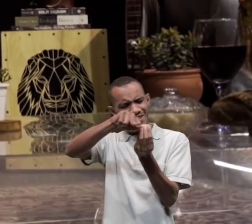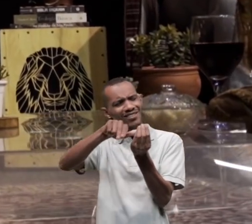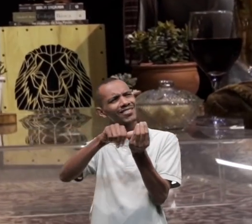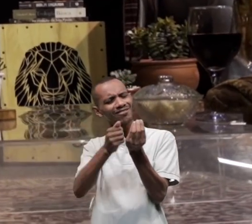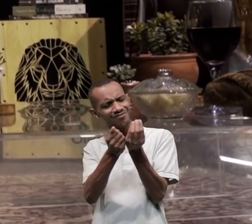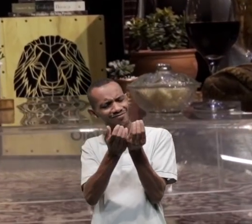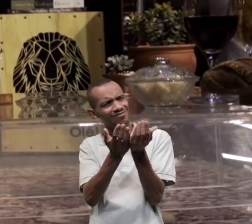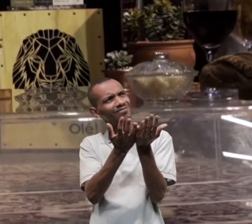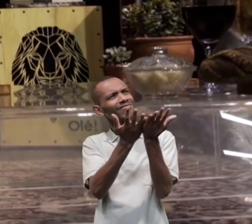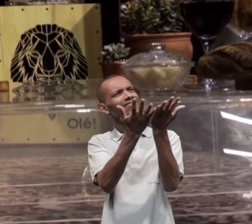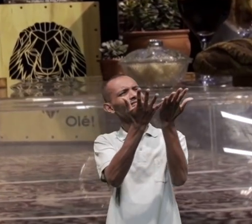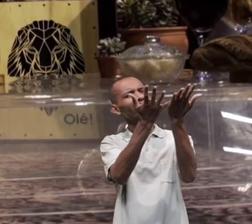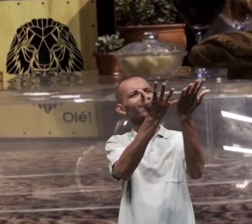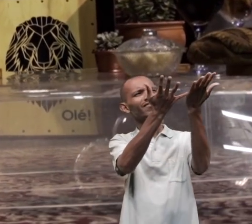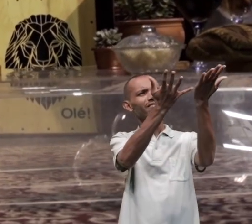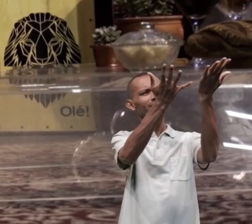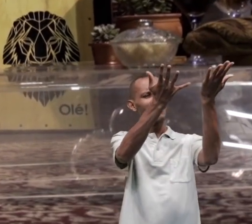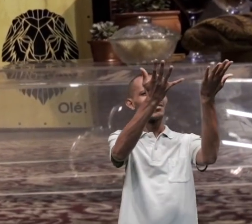quero te